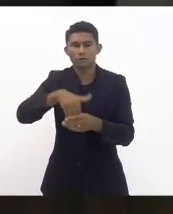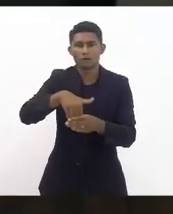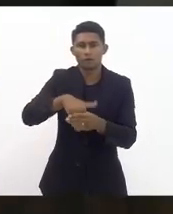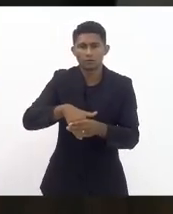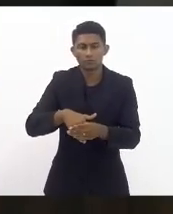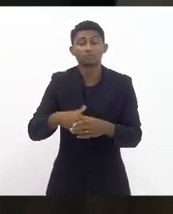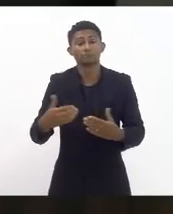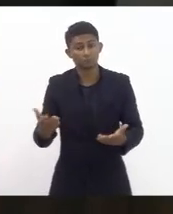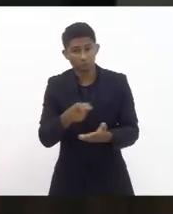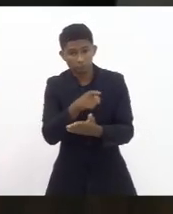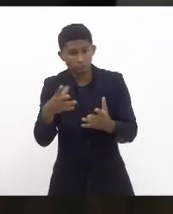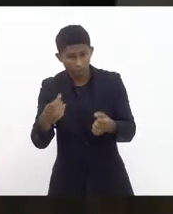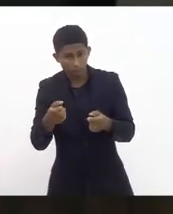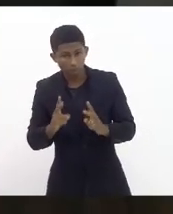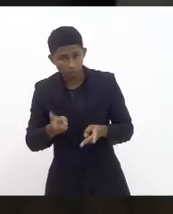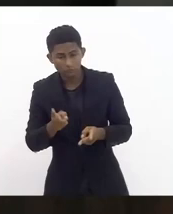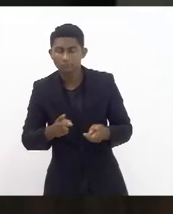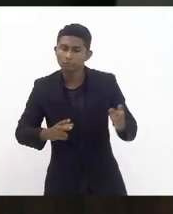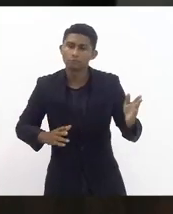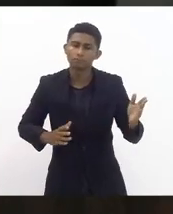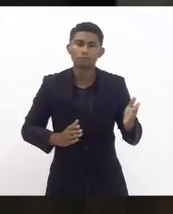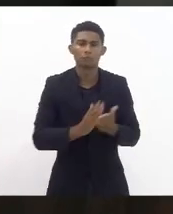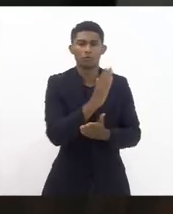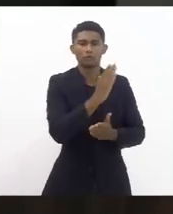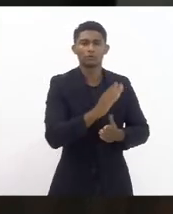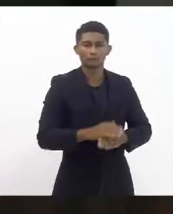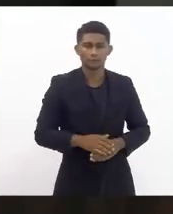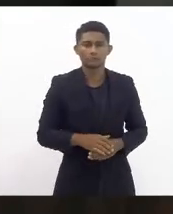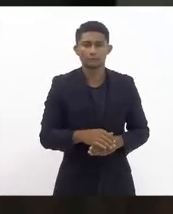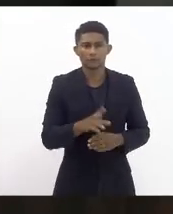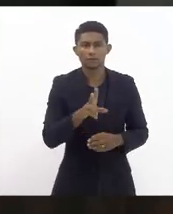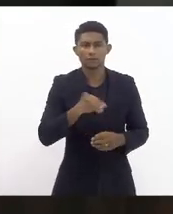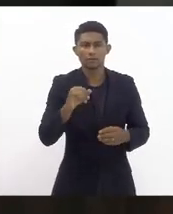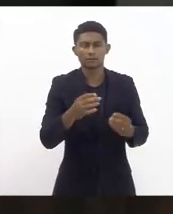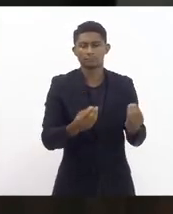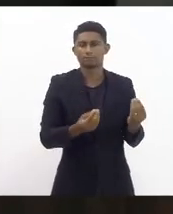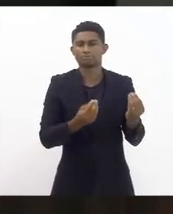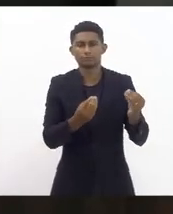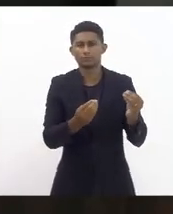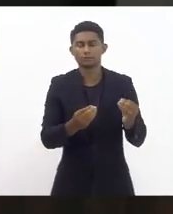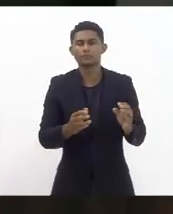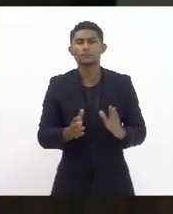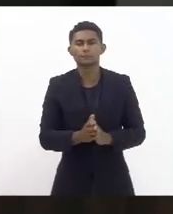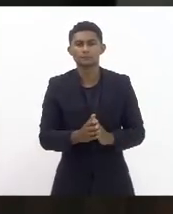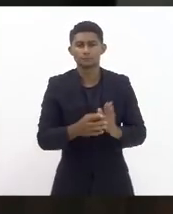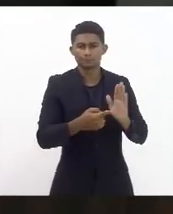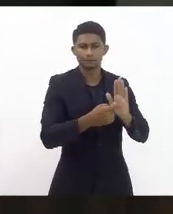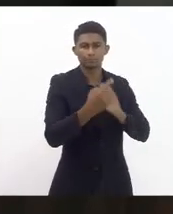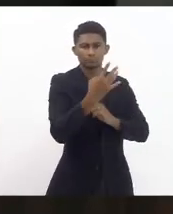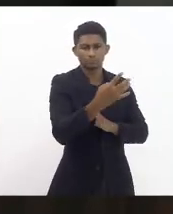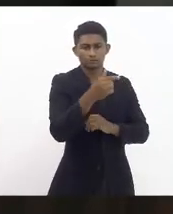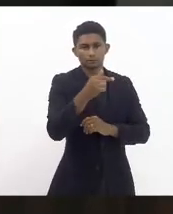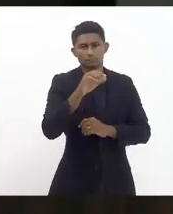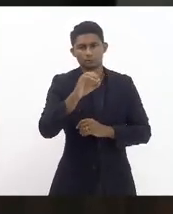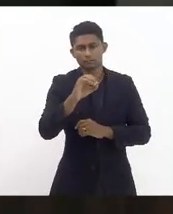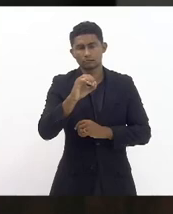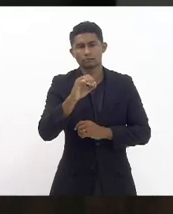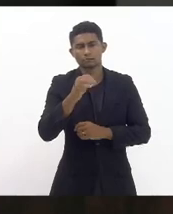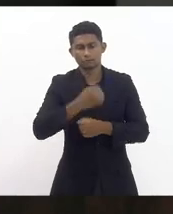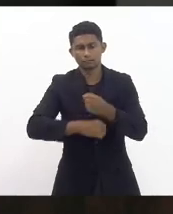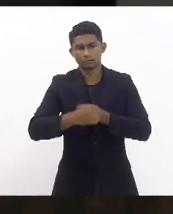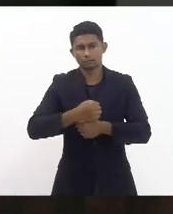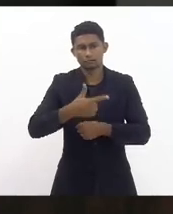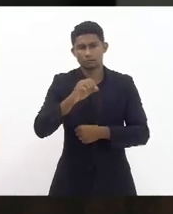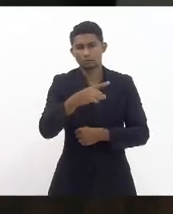votação, os senhores que aprovam, permaneçam como estão. Aprovada, vai a publicação. Indicação legislativa número 47021, de autoria do